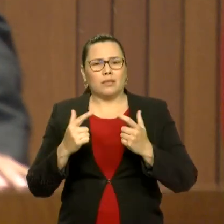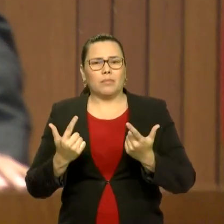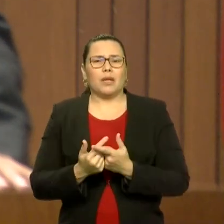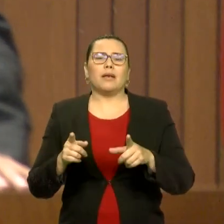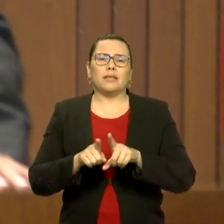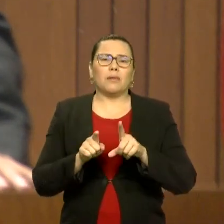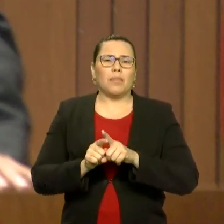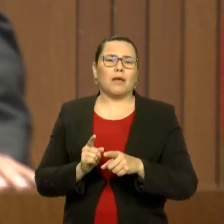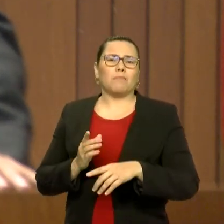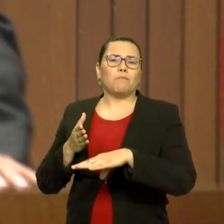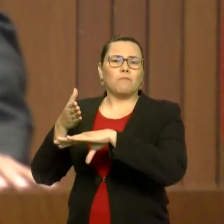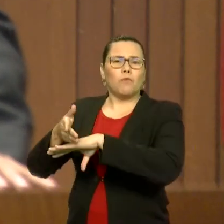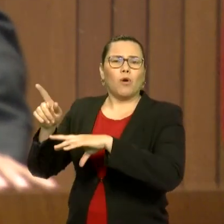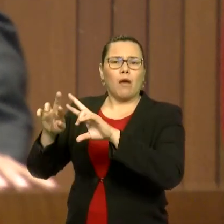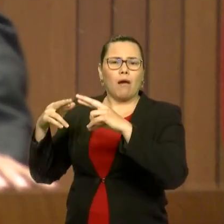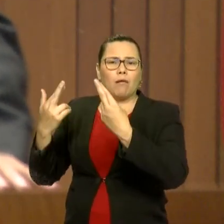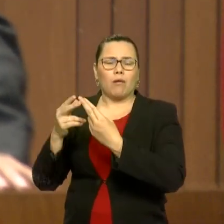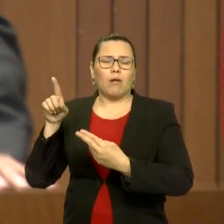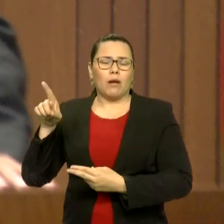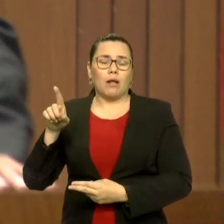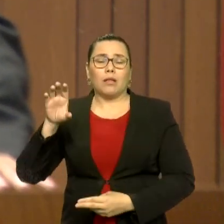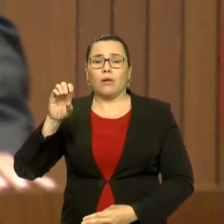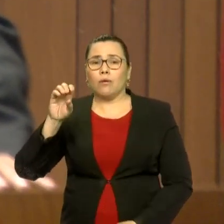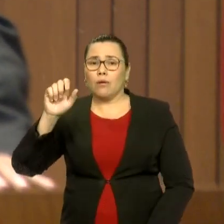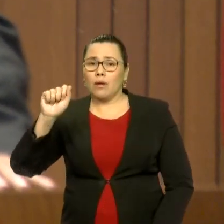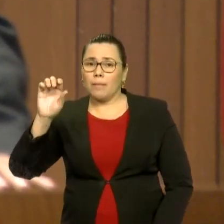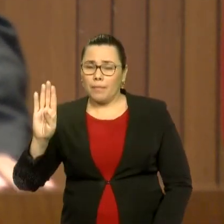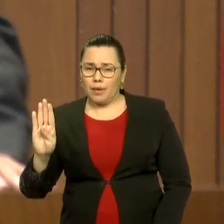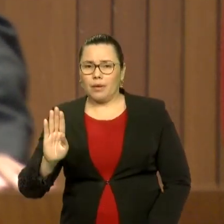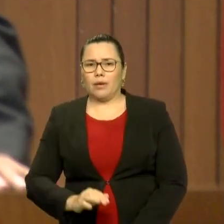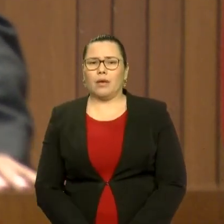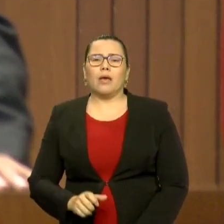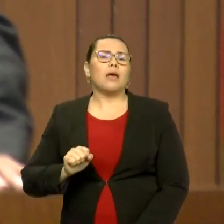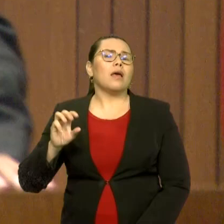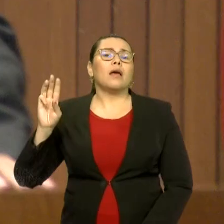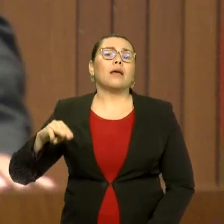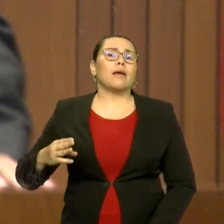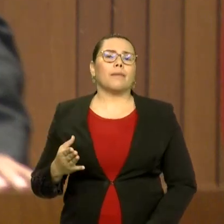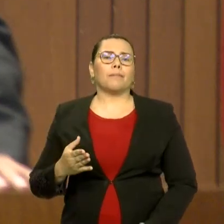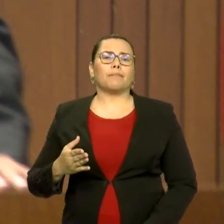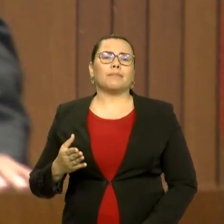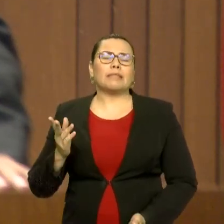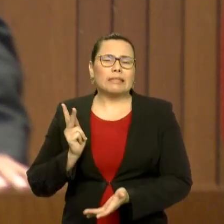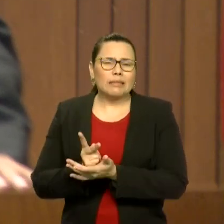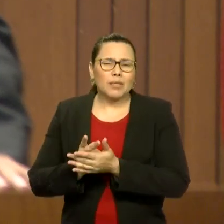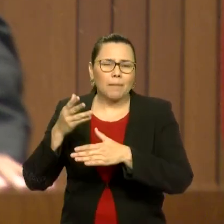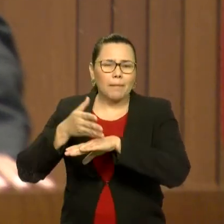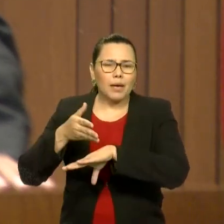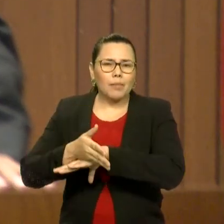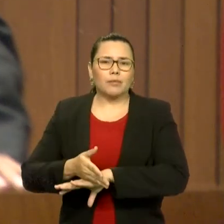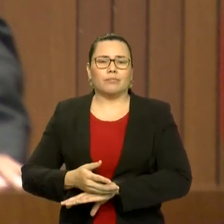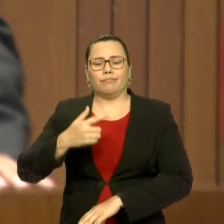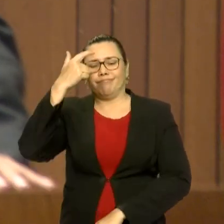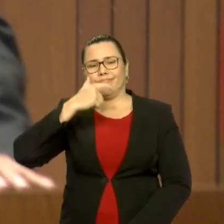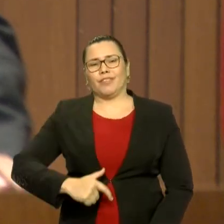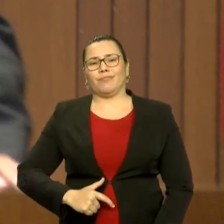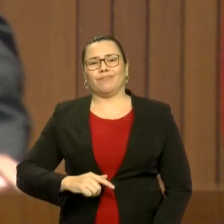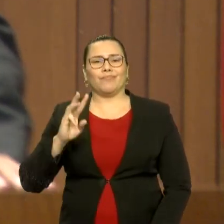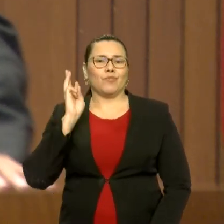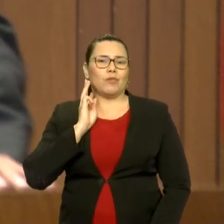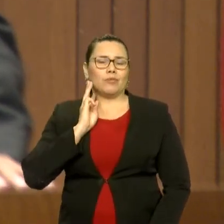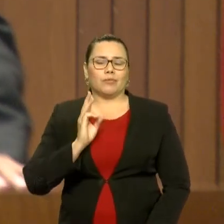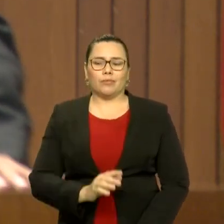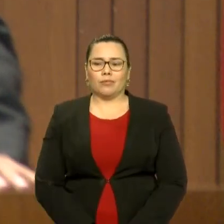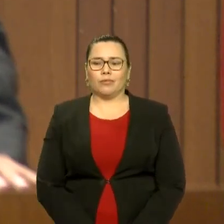professores, no processo de descompressão, deputado Wellington do Curso. No ano 2023, entramos com ação na